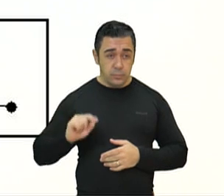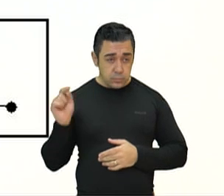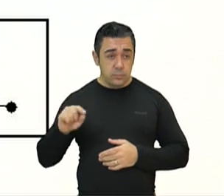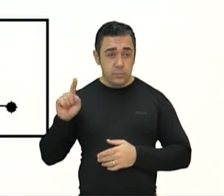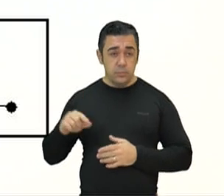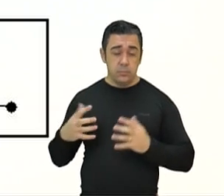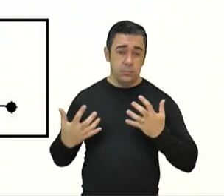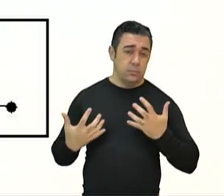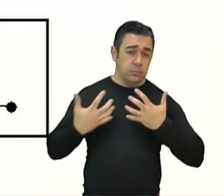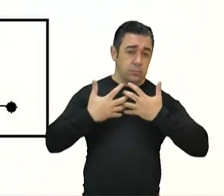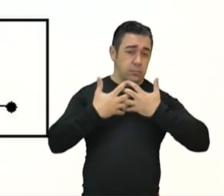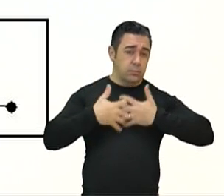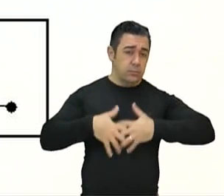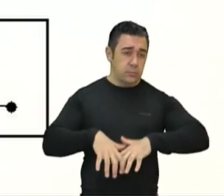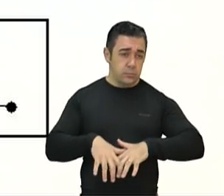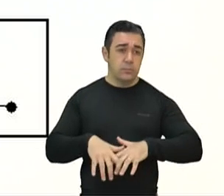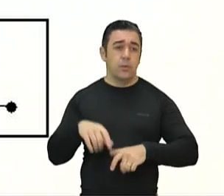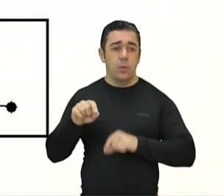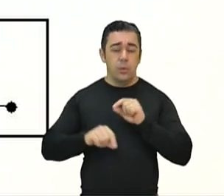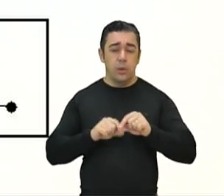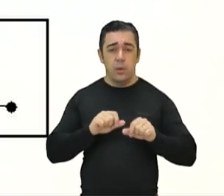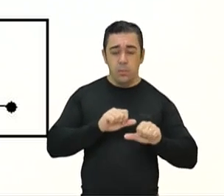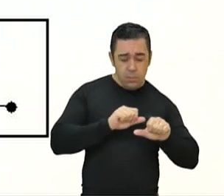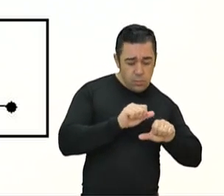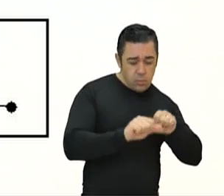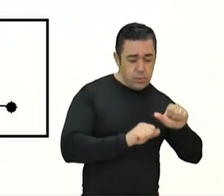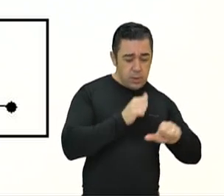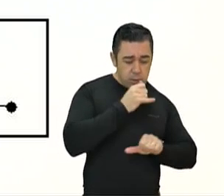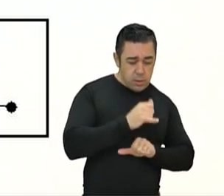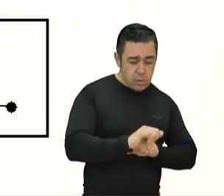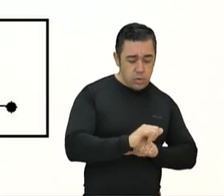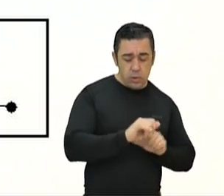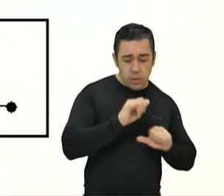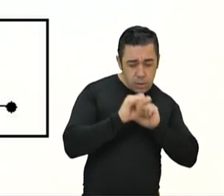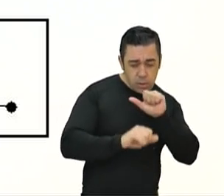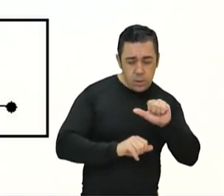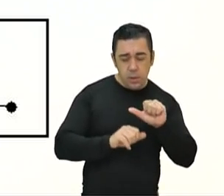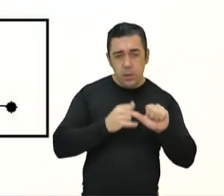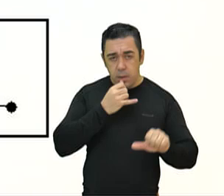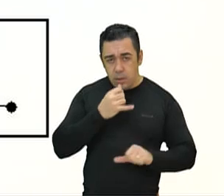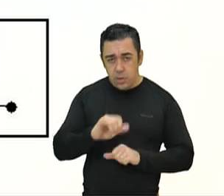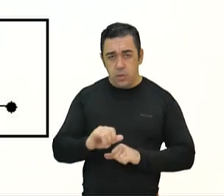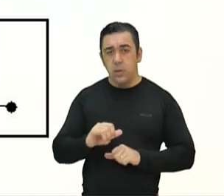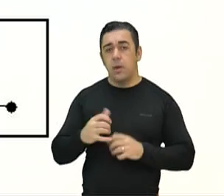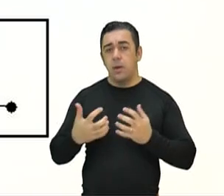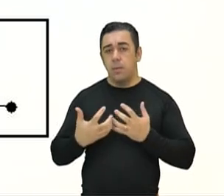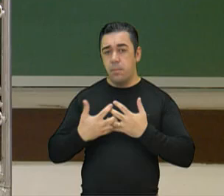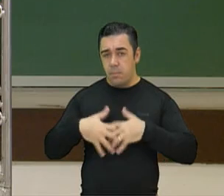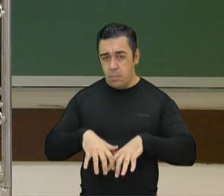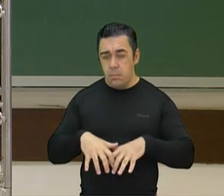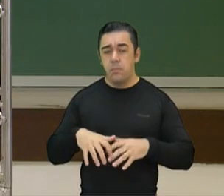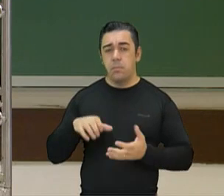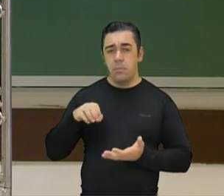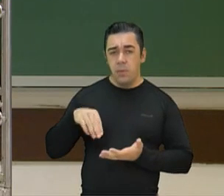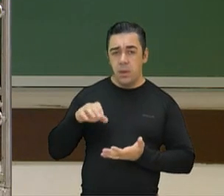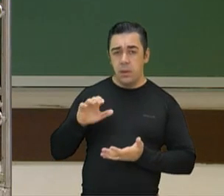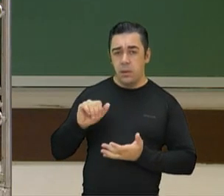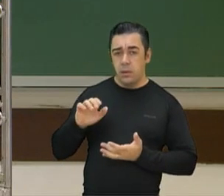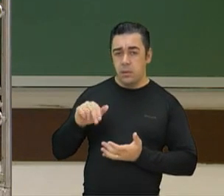um funcionamento aqui, transforma a energia elétrica em energia mecânica. Então, esse